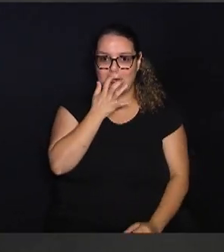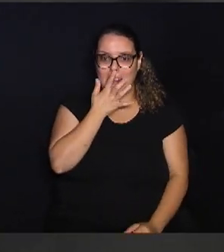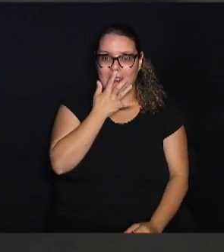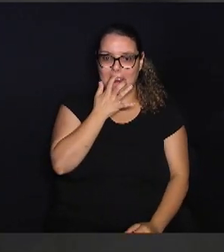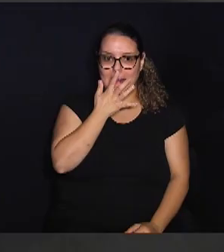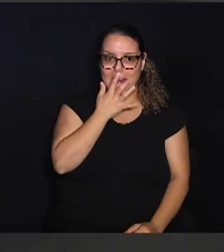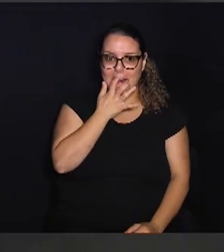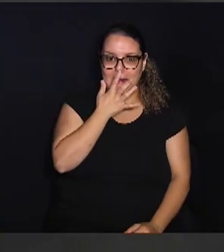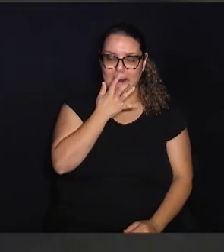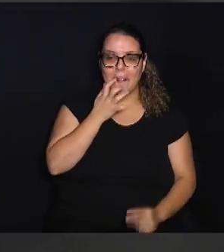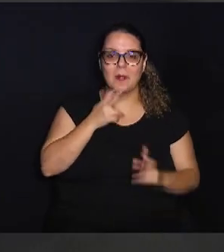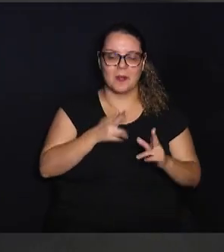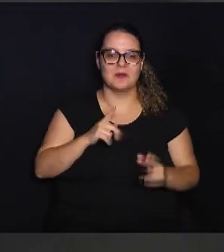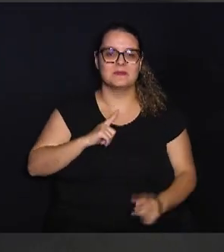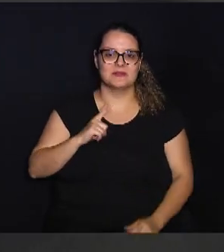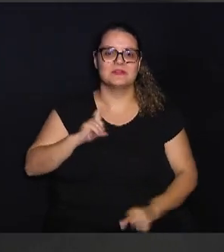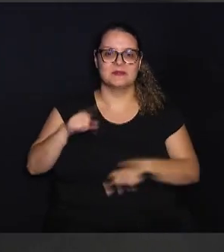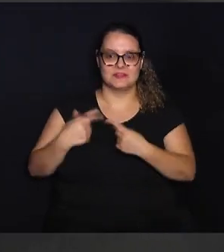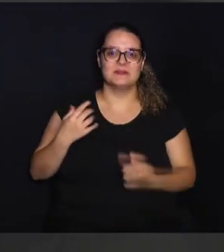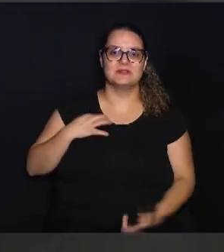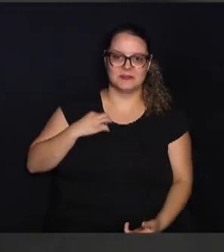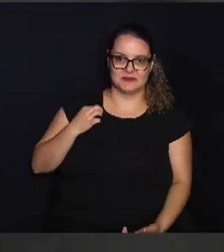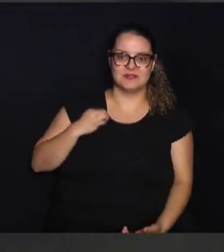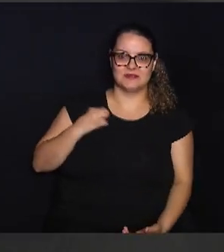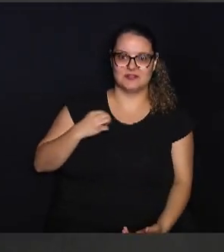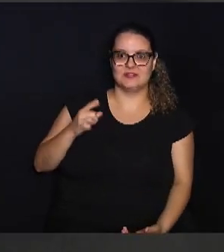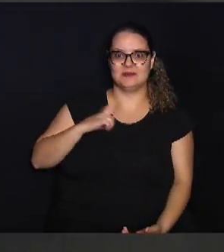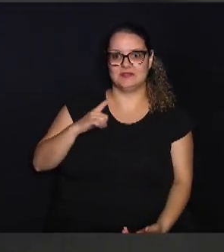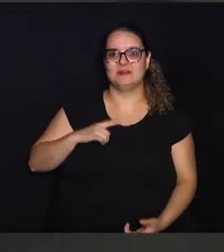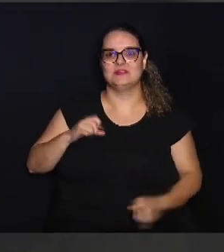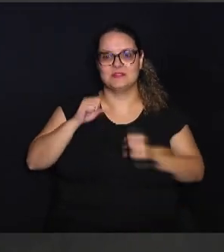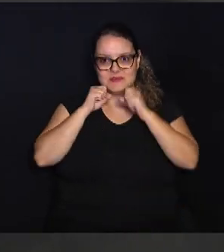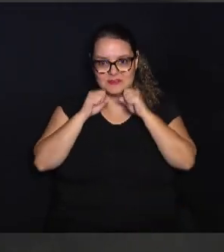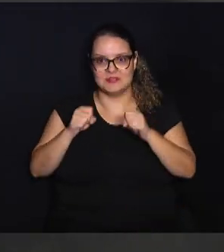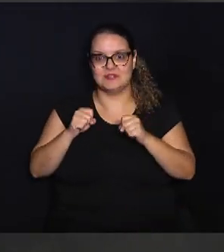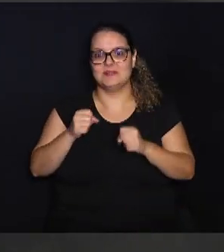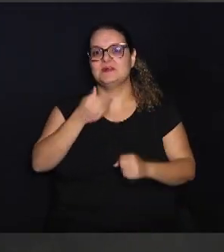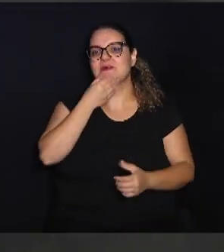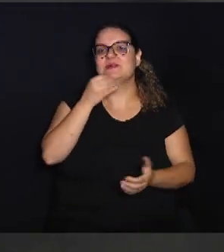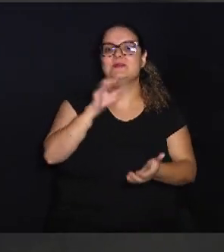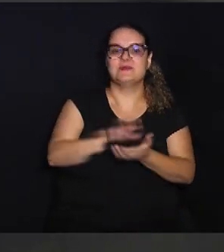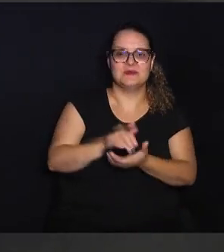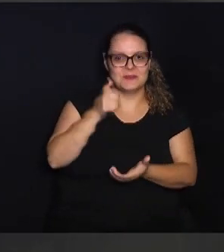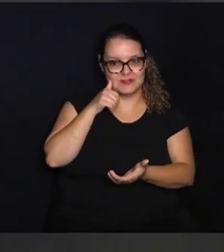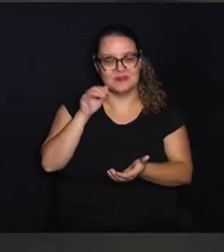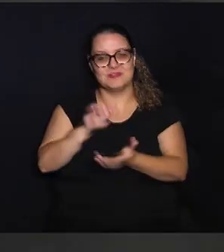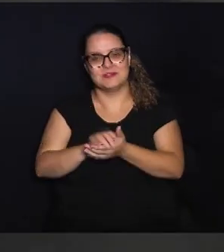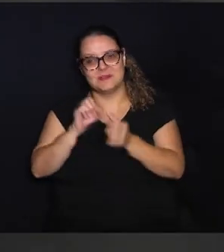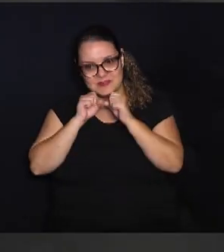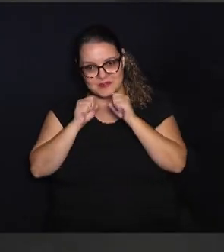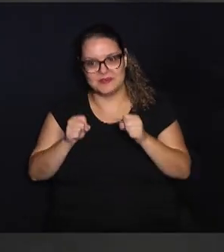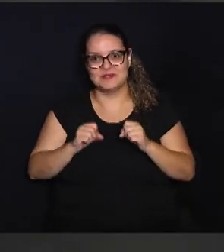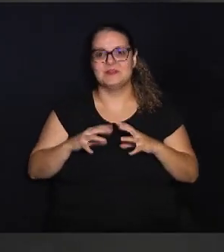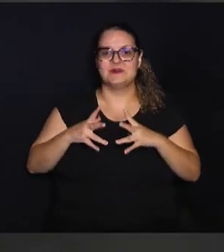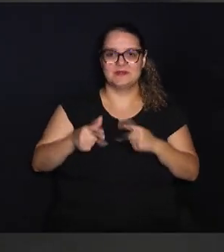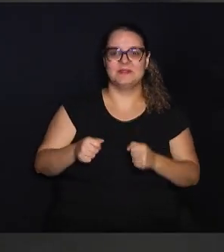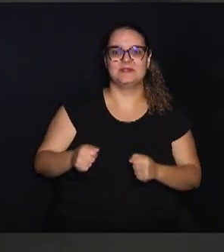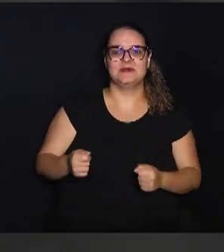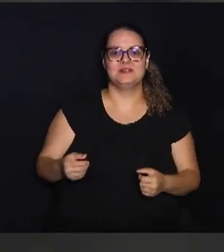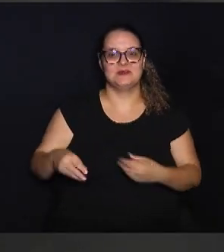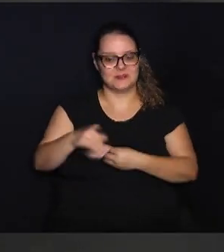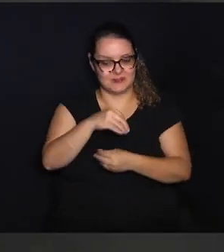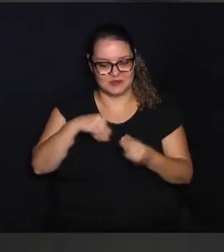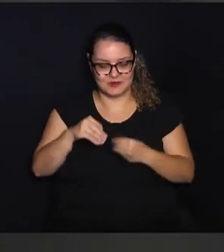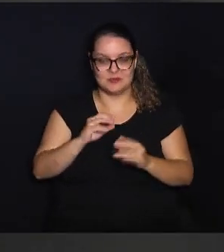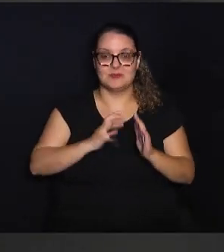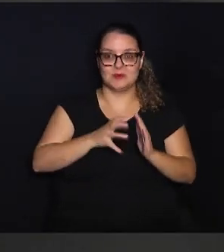tenho lá os outros voluntários, né? Tem os assessores, tem os maridos dos assessores, as esposas dos assessores, todo mundo no bolo, porque o Partido